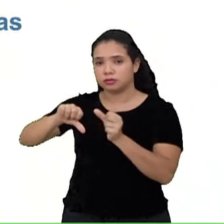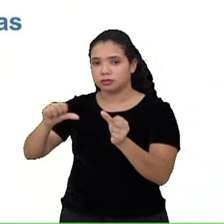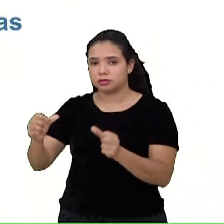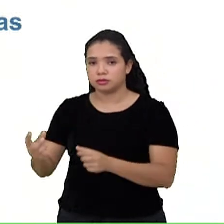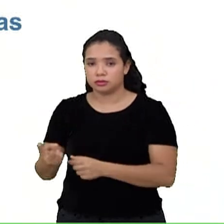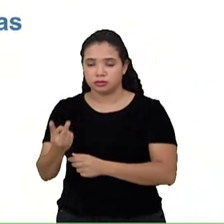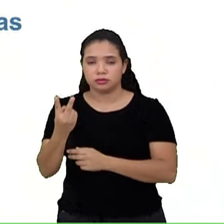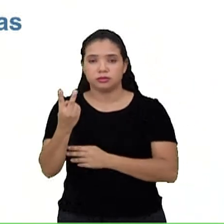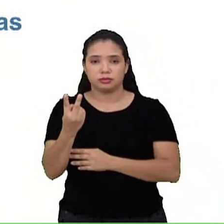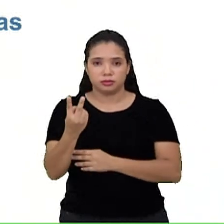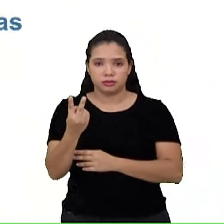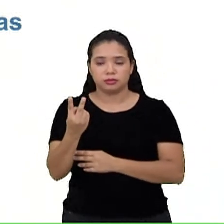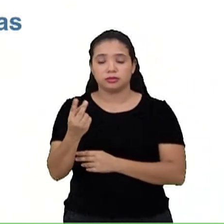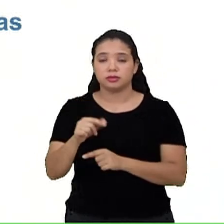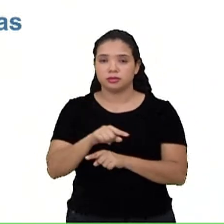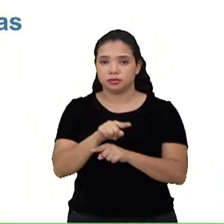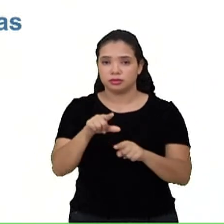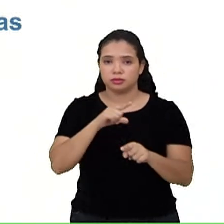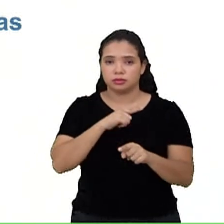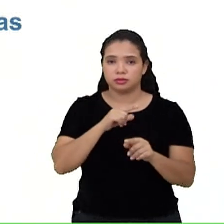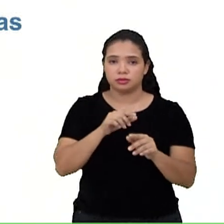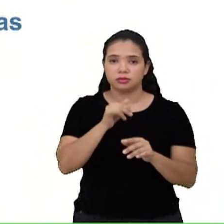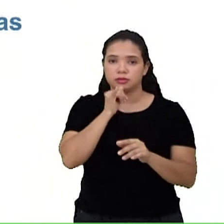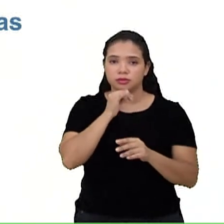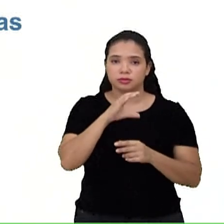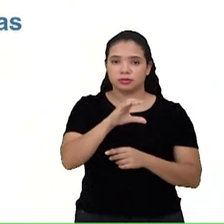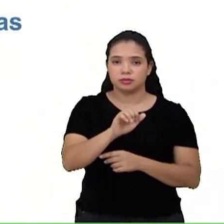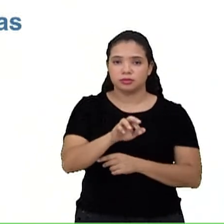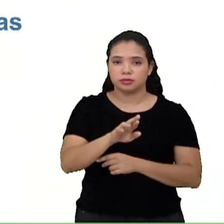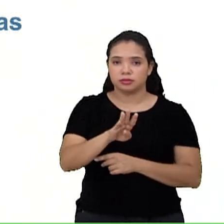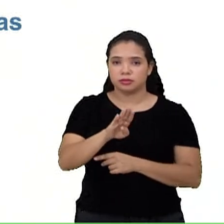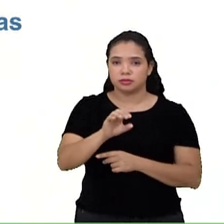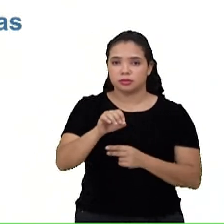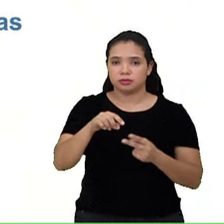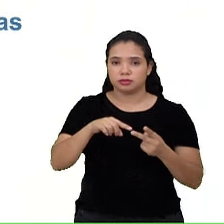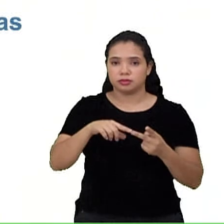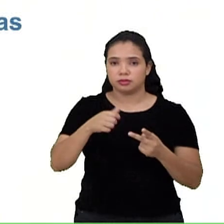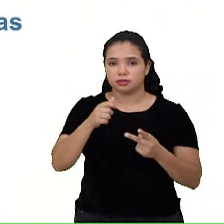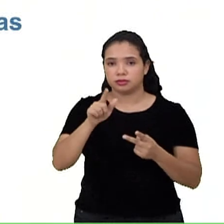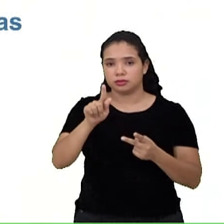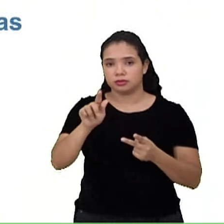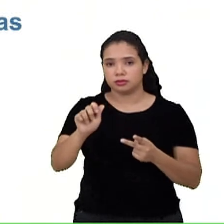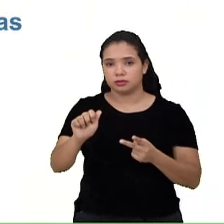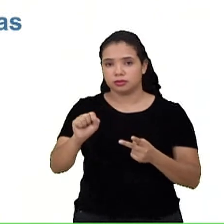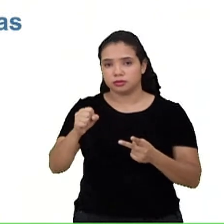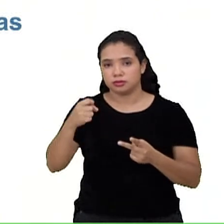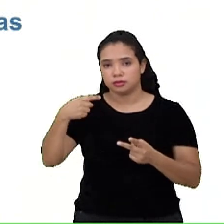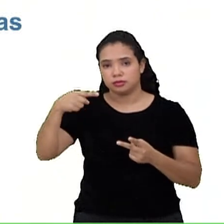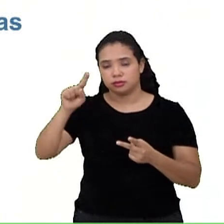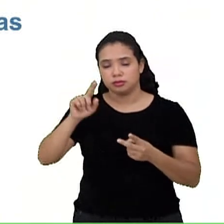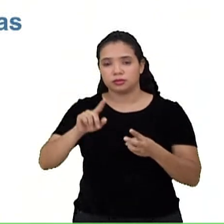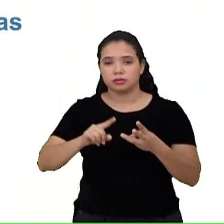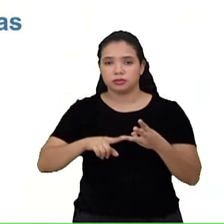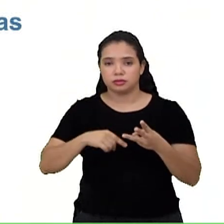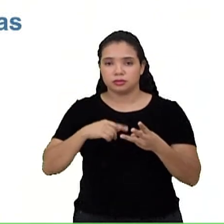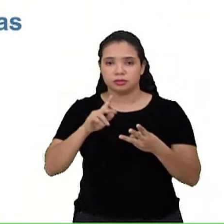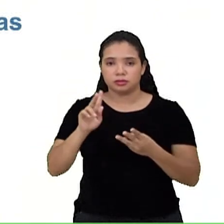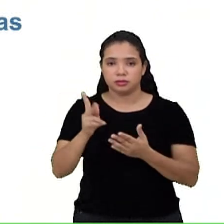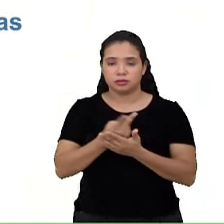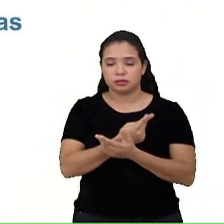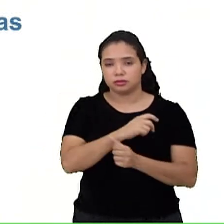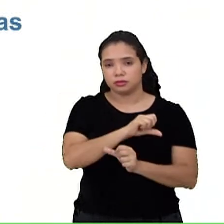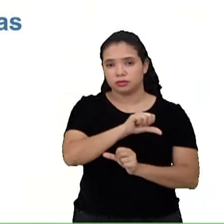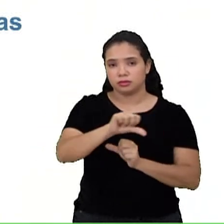expliquei. Aí vocês têm o exemplo do carbono e do gás oxigênio, que vão reagir, né? Que vai ocorrer uma